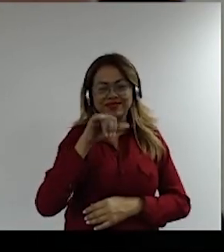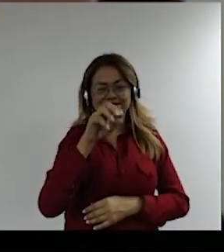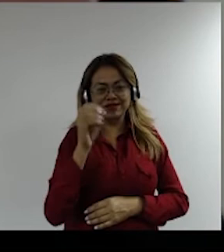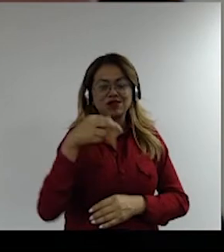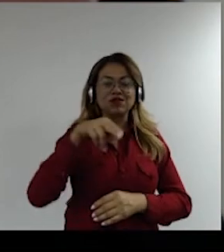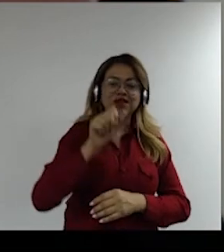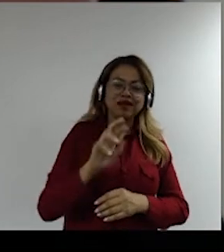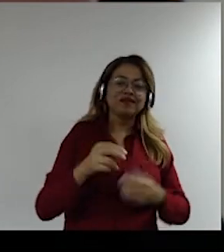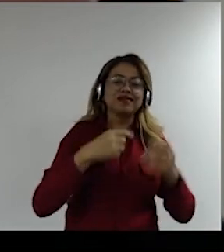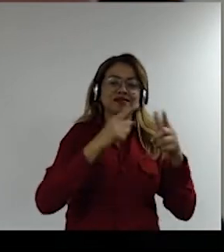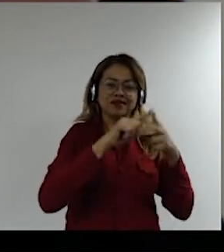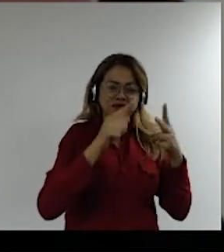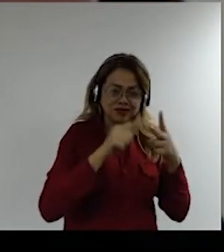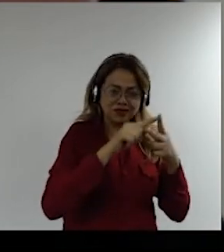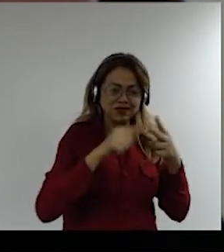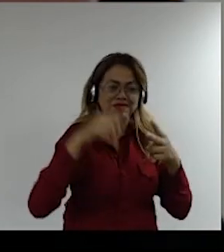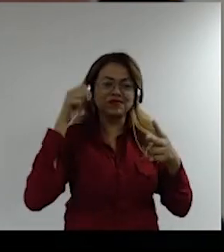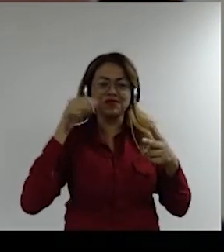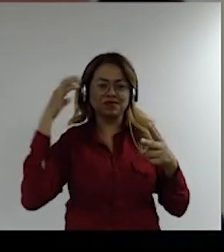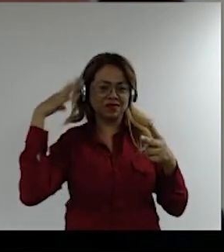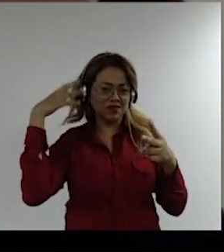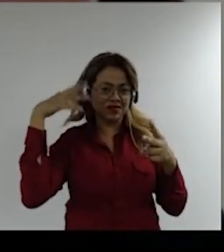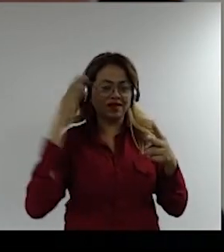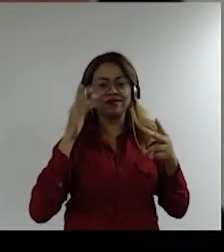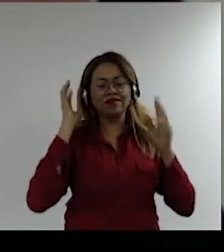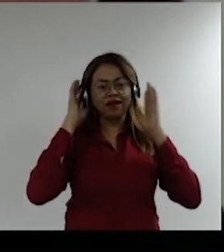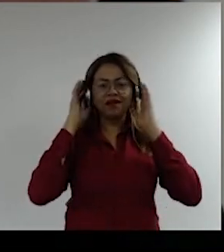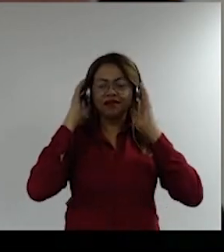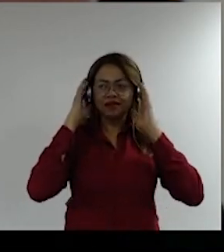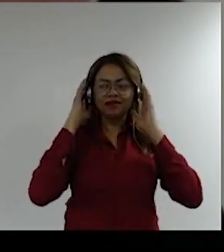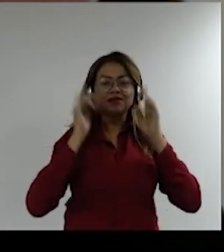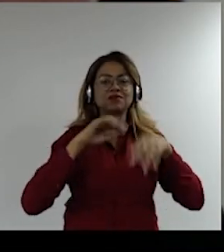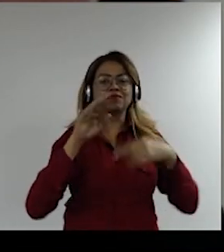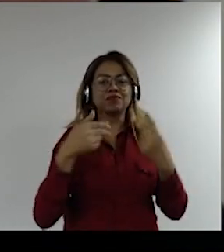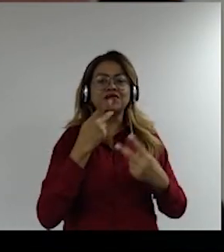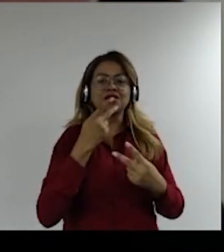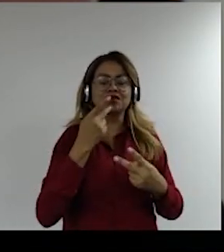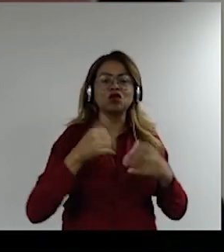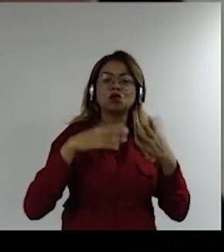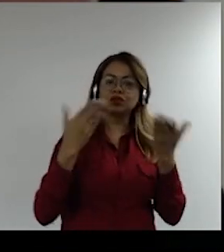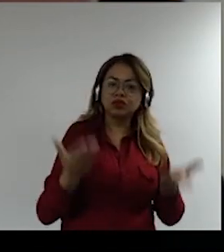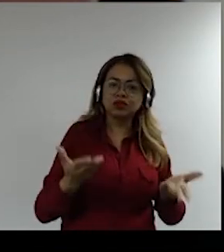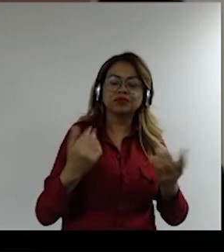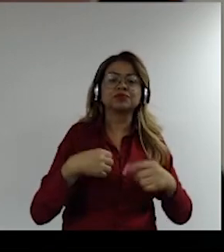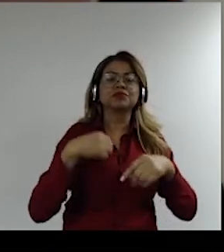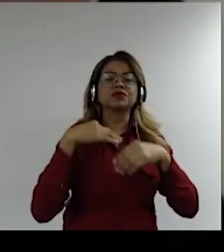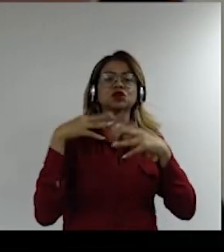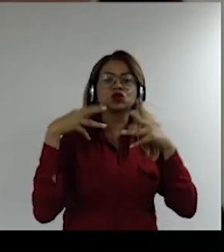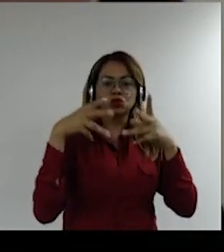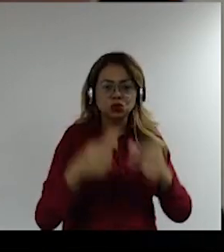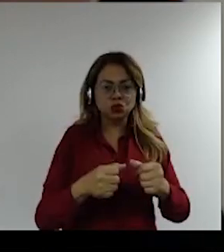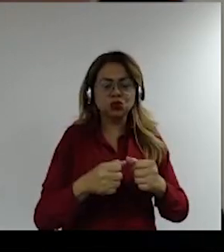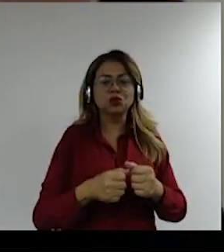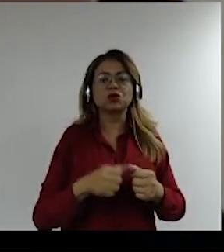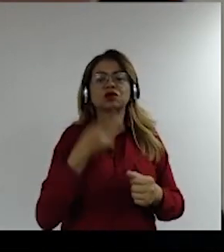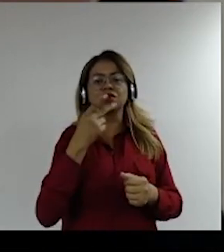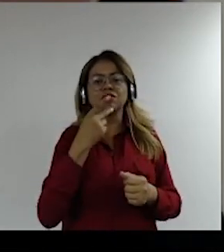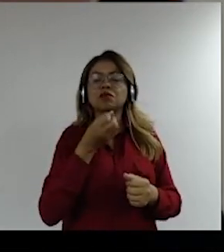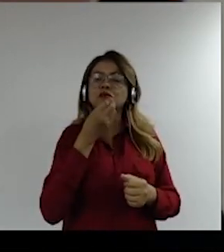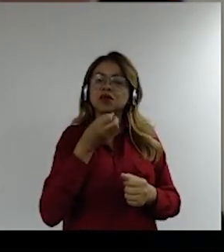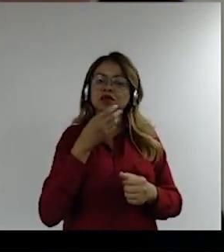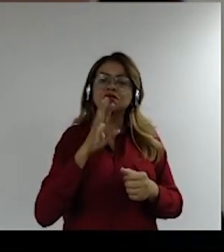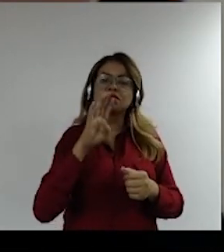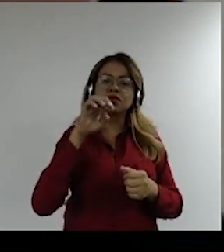só essas duas palestras já são suficientes para que todos fiquem agraciados e que todos fiquem bem informados